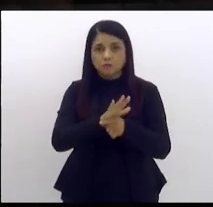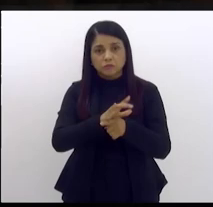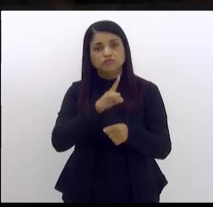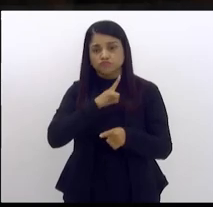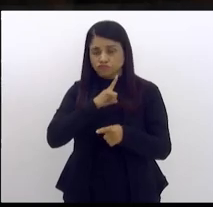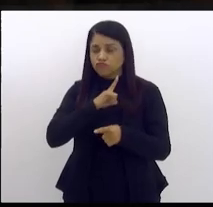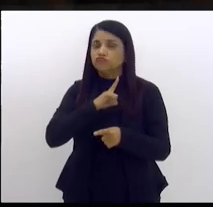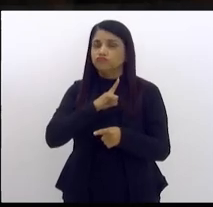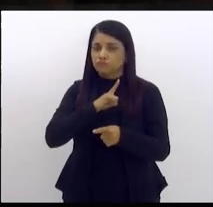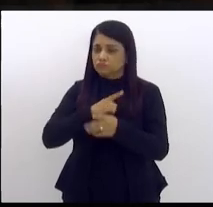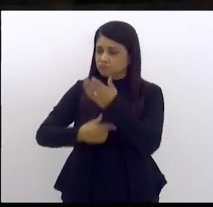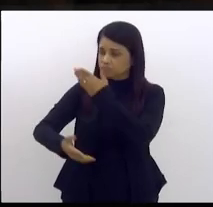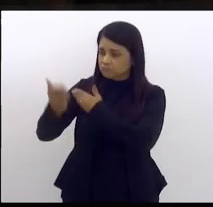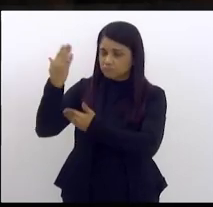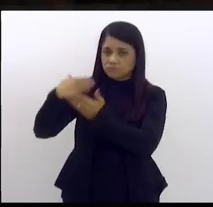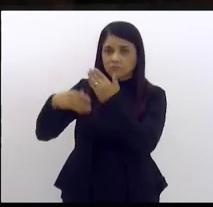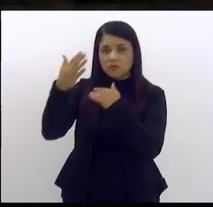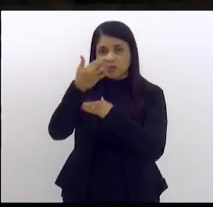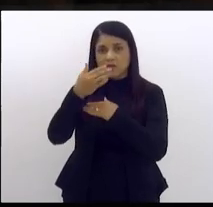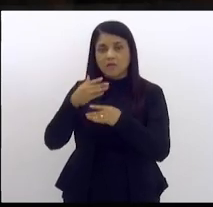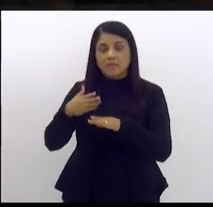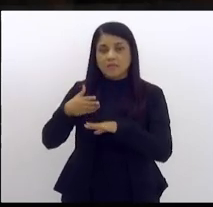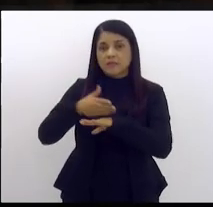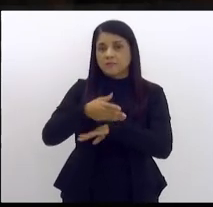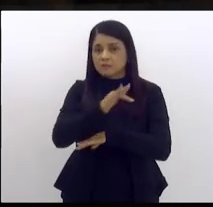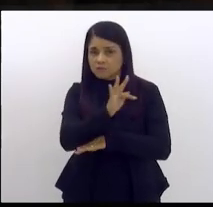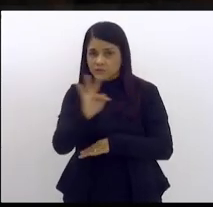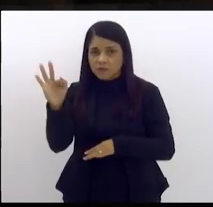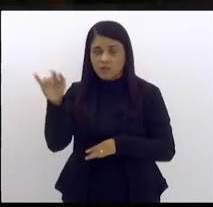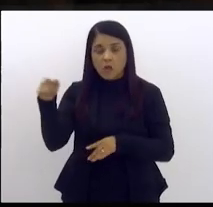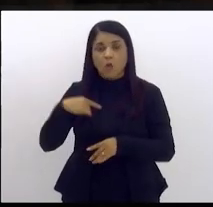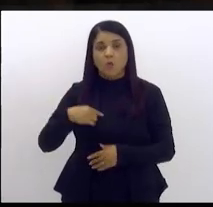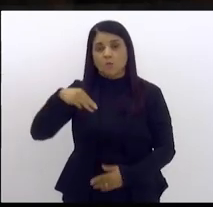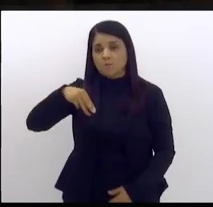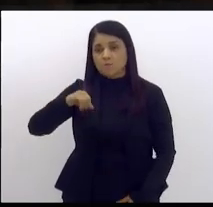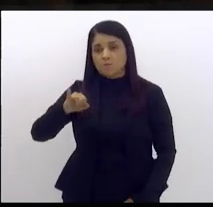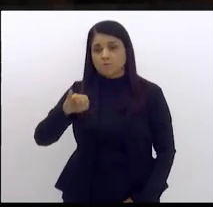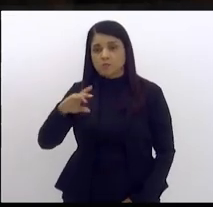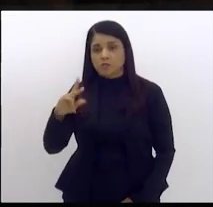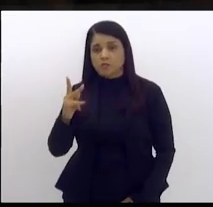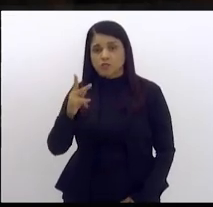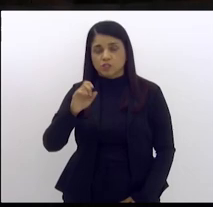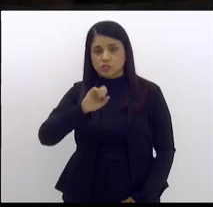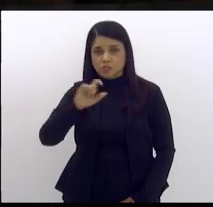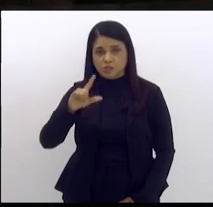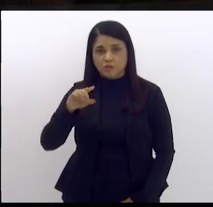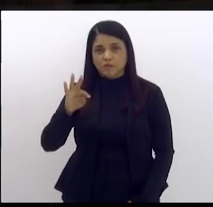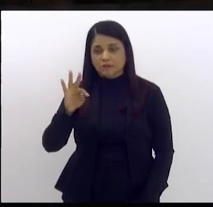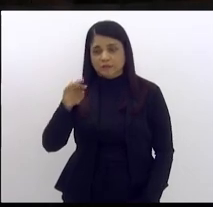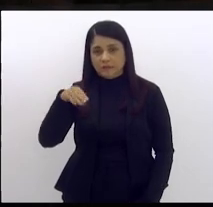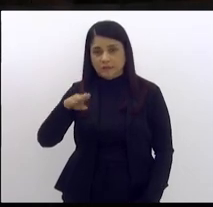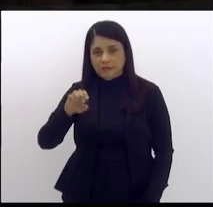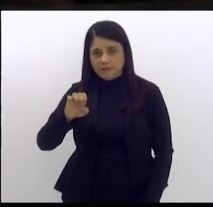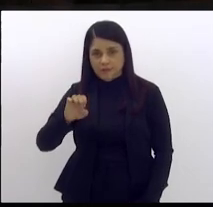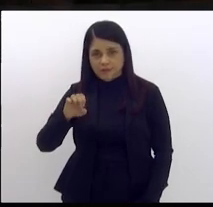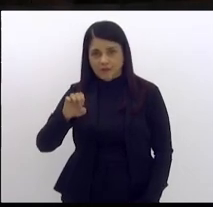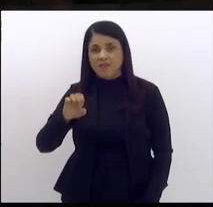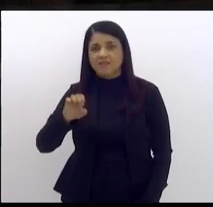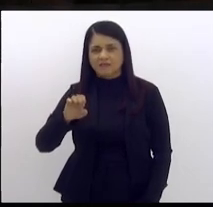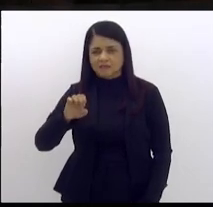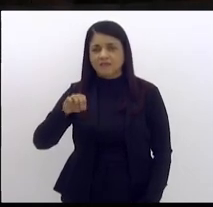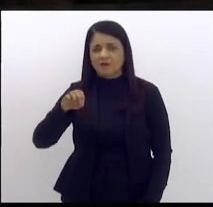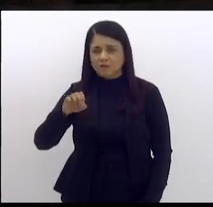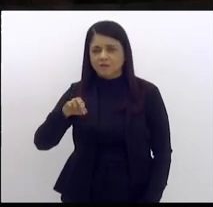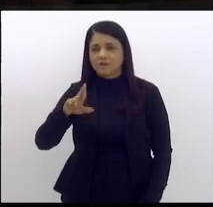naquela intervenção Federal que o o Michel Temer aportou um bi por isso é que você vê tanto